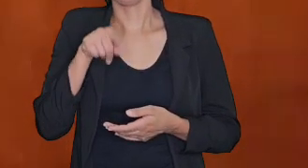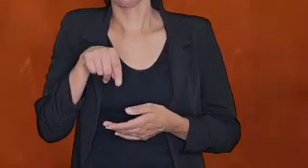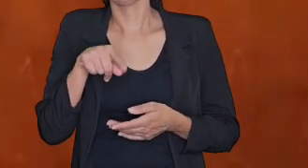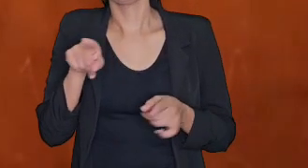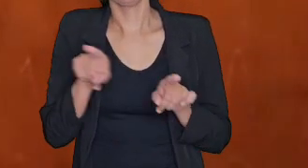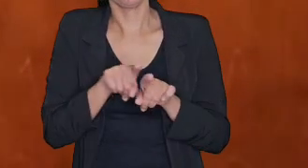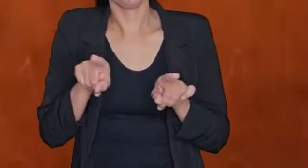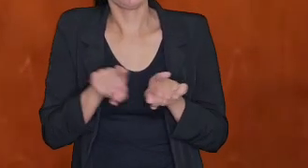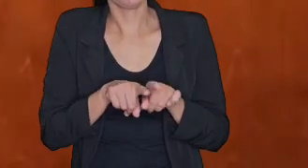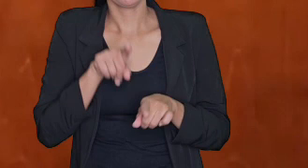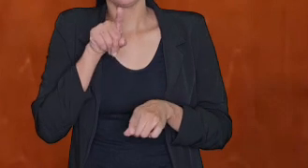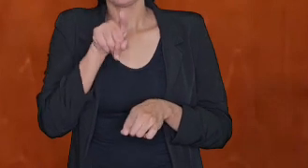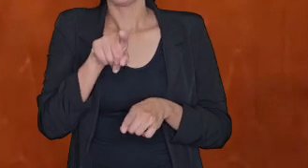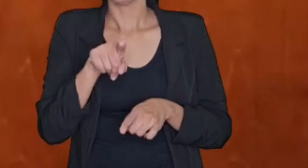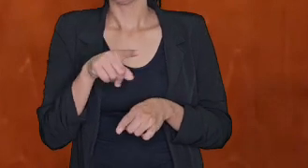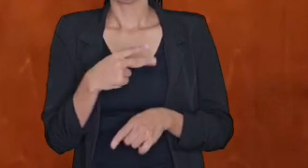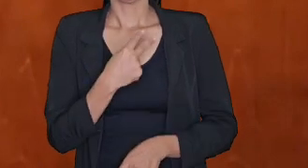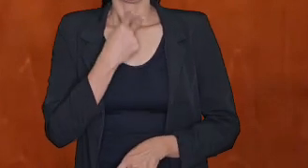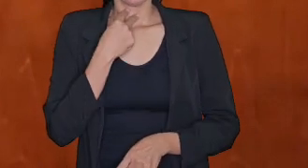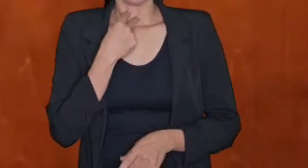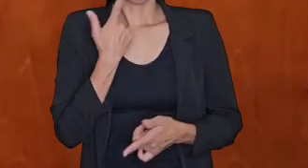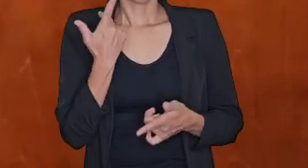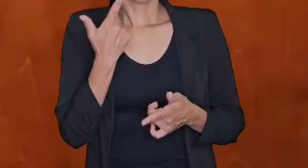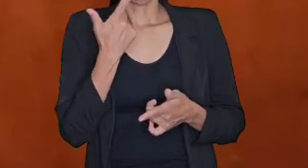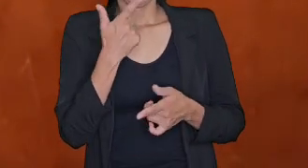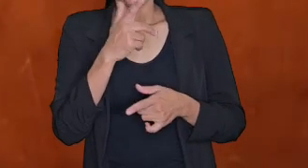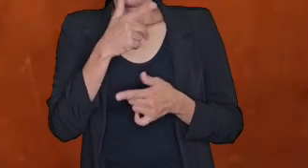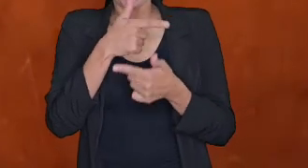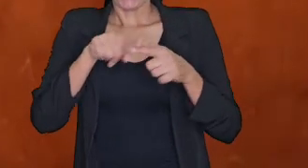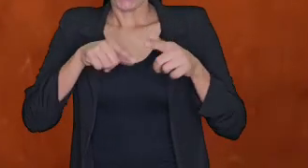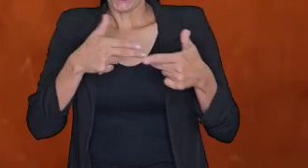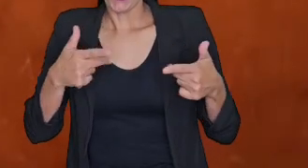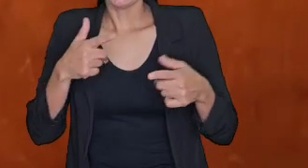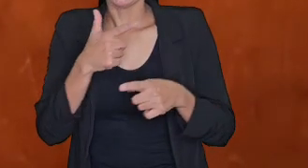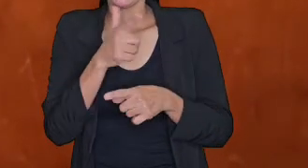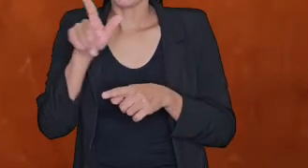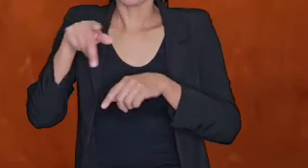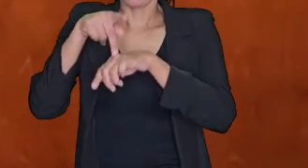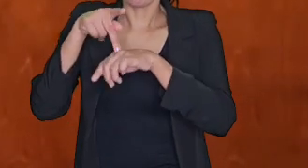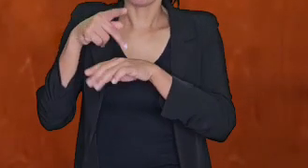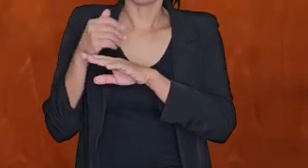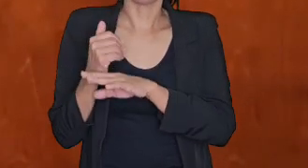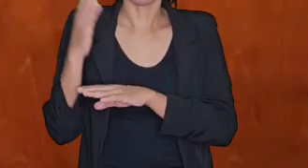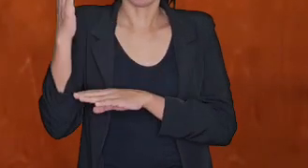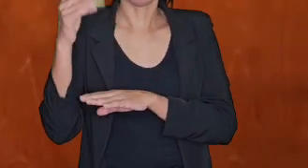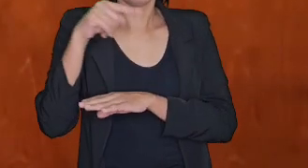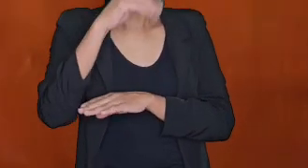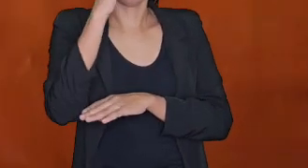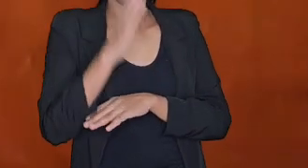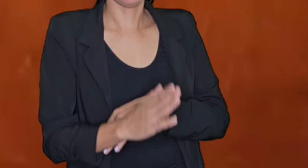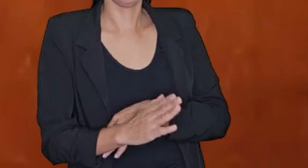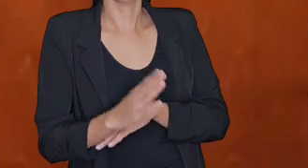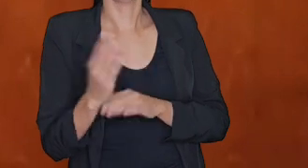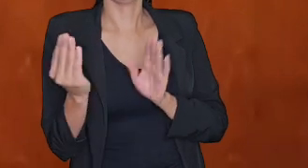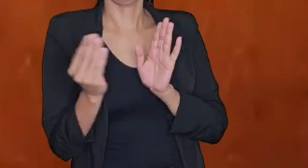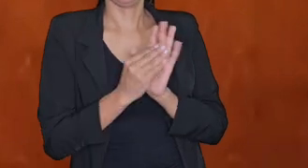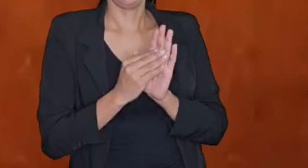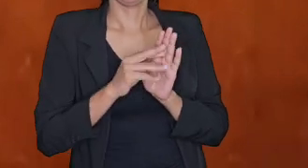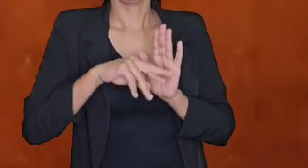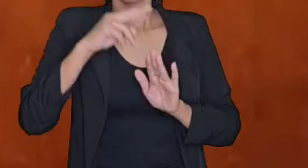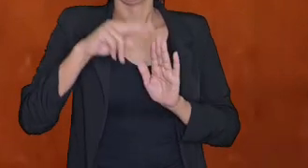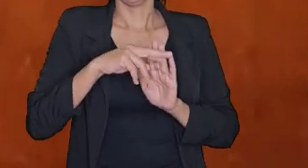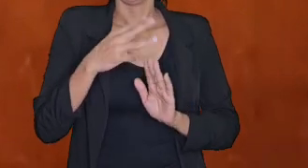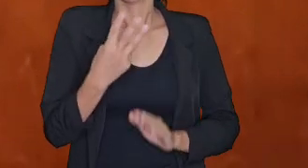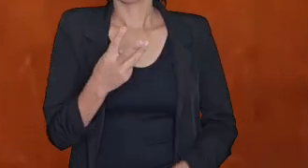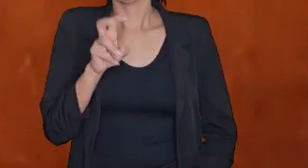bens, questão de sinceridade. Você não pode partilhar bens no exterior, isso está